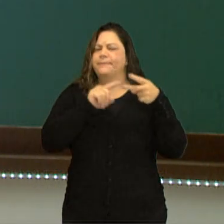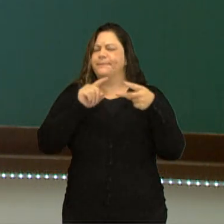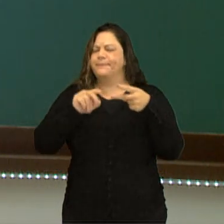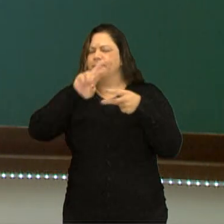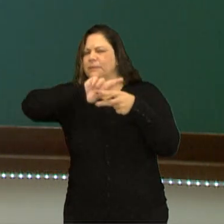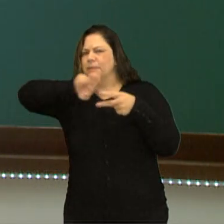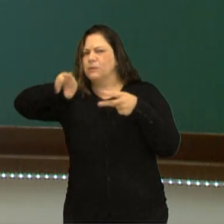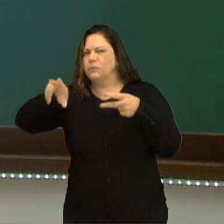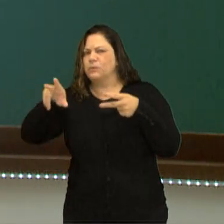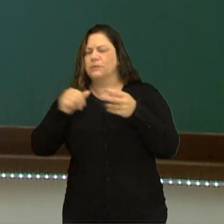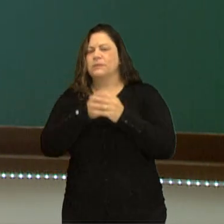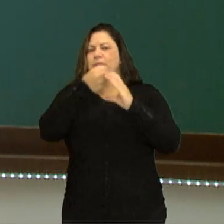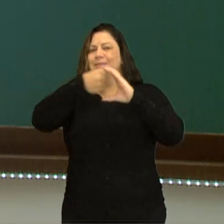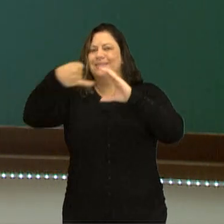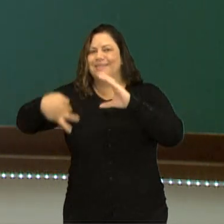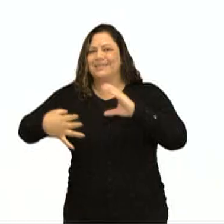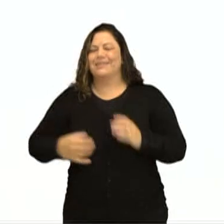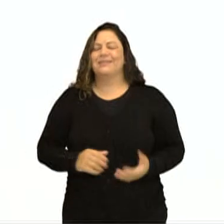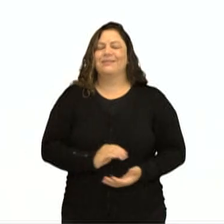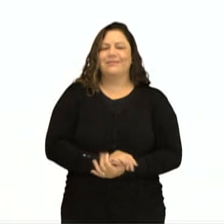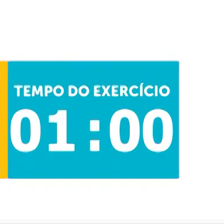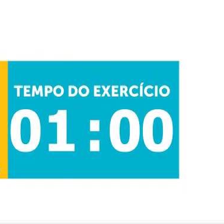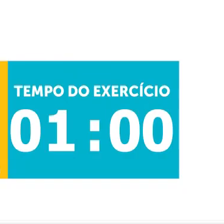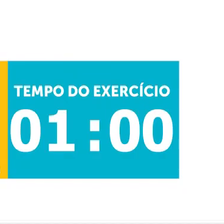de características?